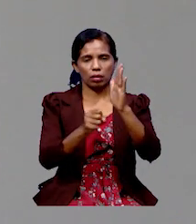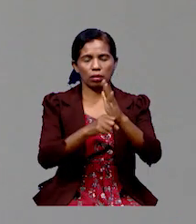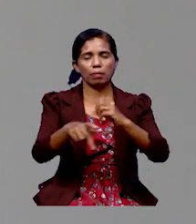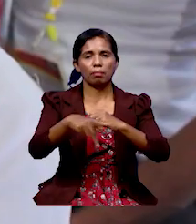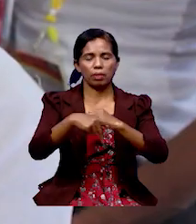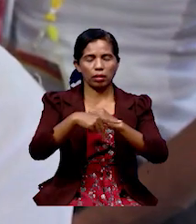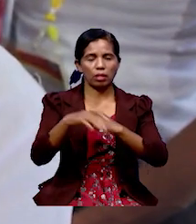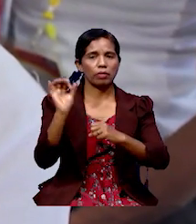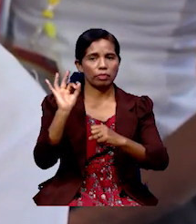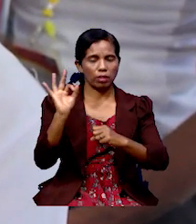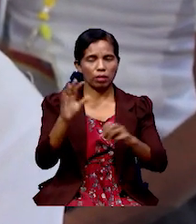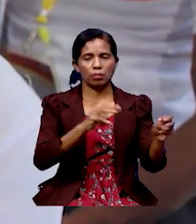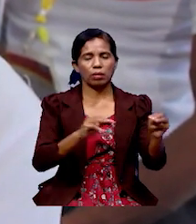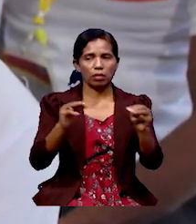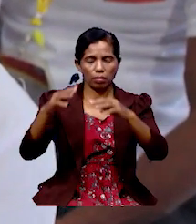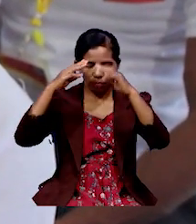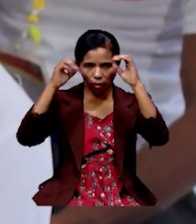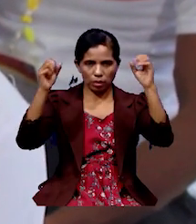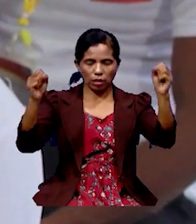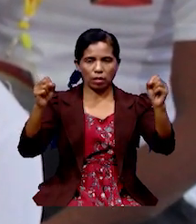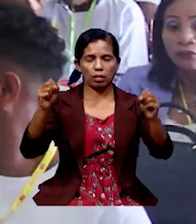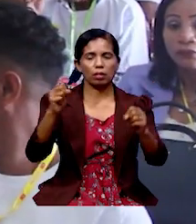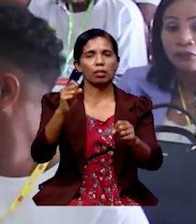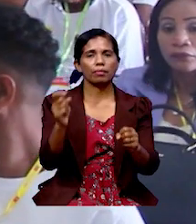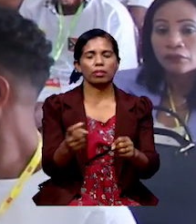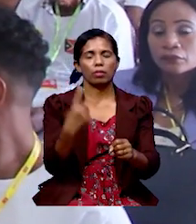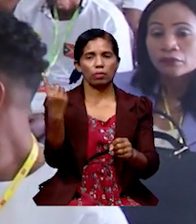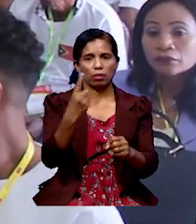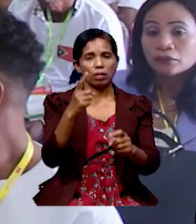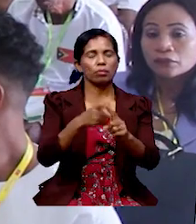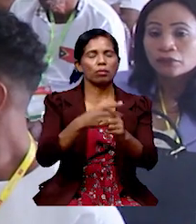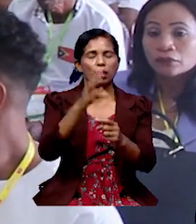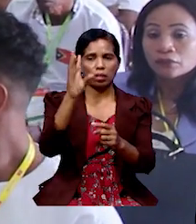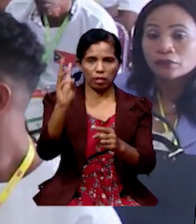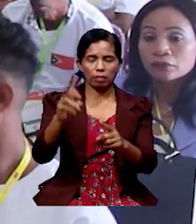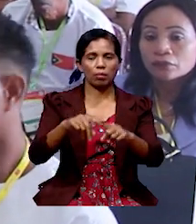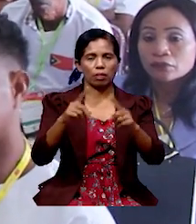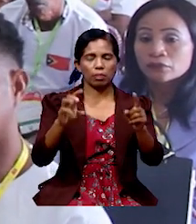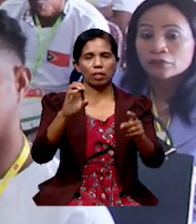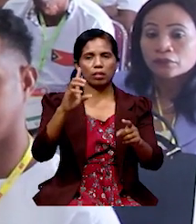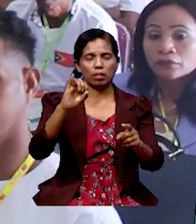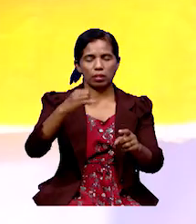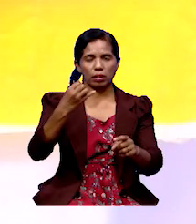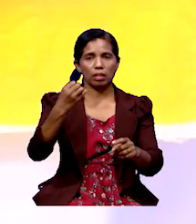Frente Mudança presidente interino nia mandatu válido bafulang nen, mai be Ezidio de Jesus asumi